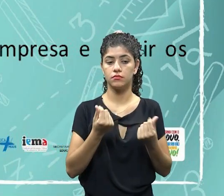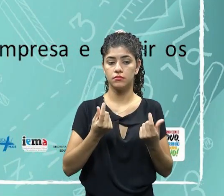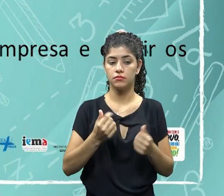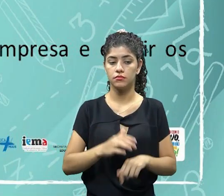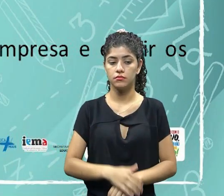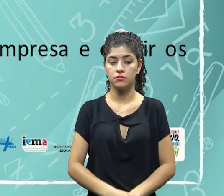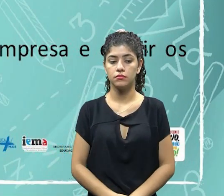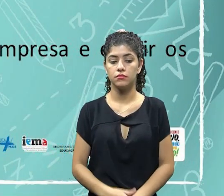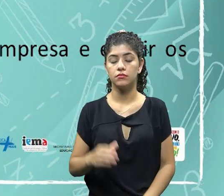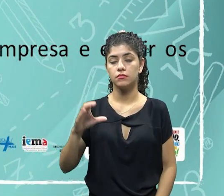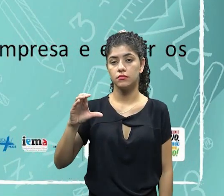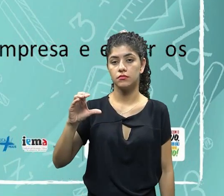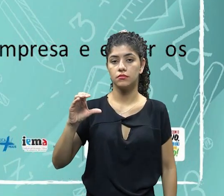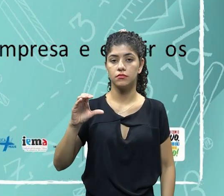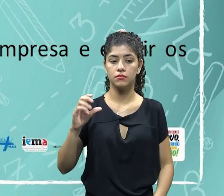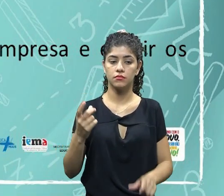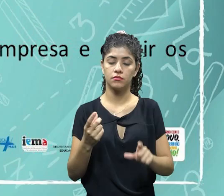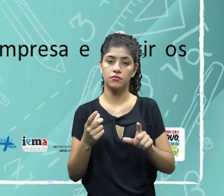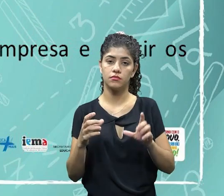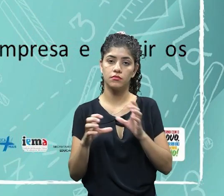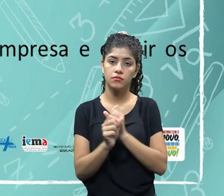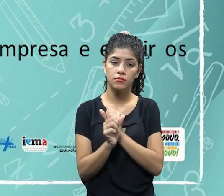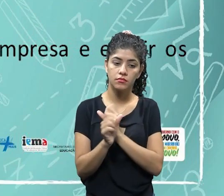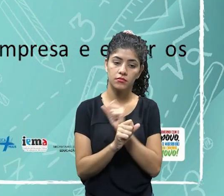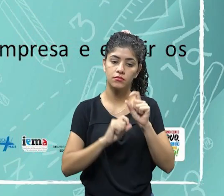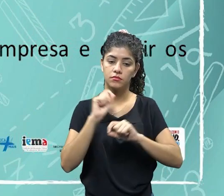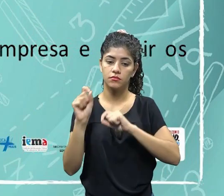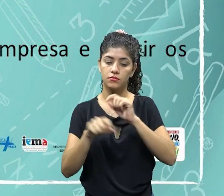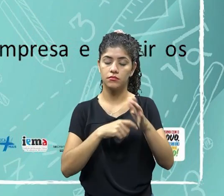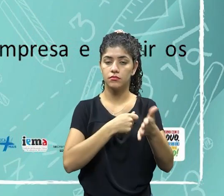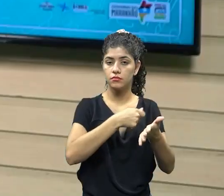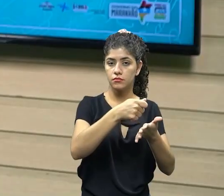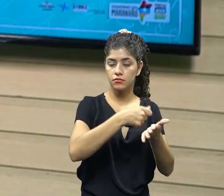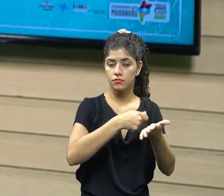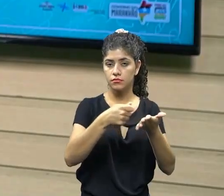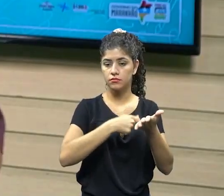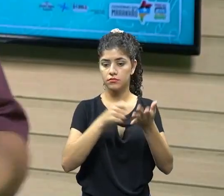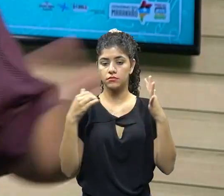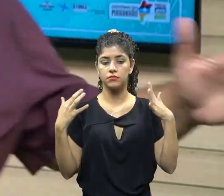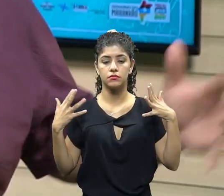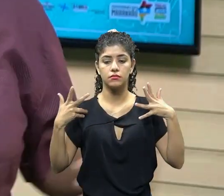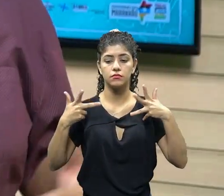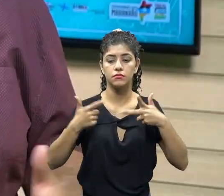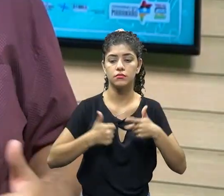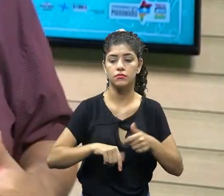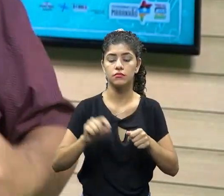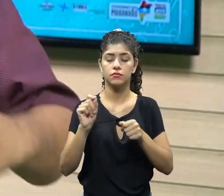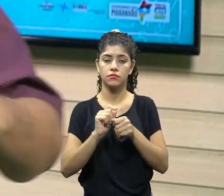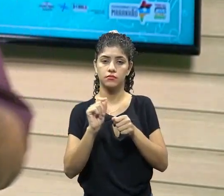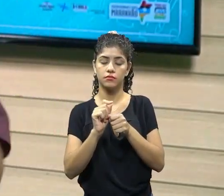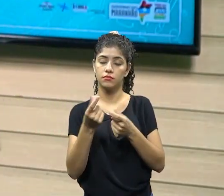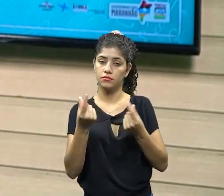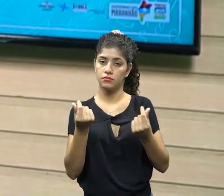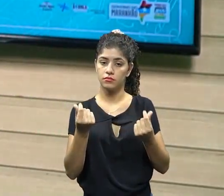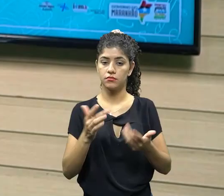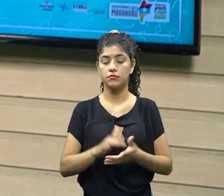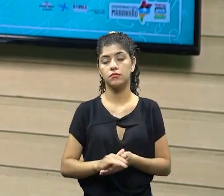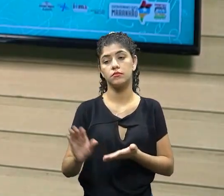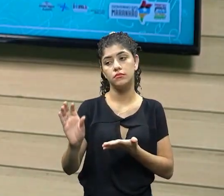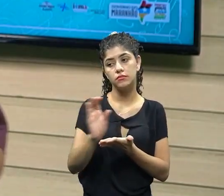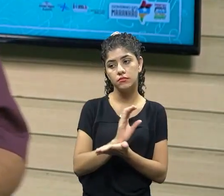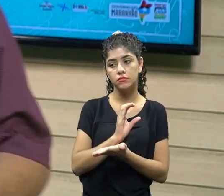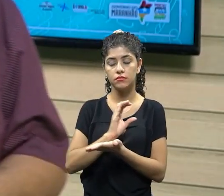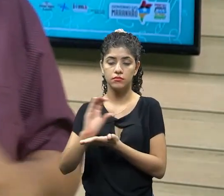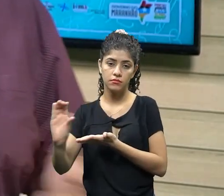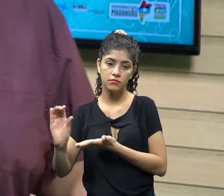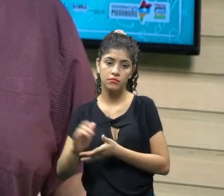é exatamente registrar todas essas operações financeiras, né? As entradas, saídas e despesas e